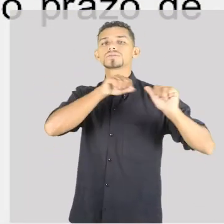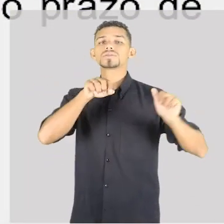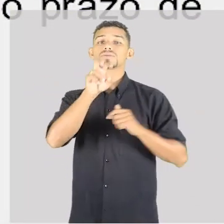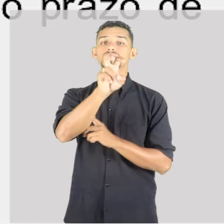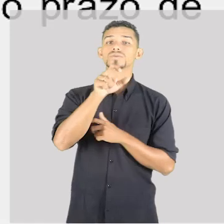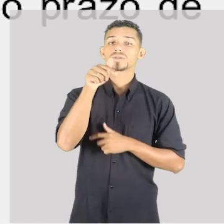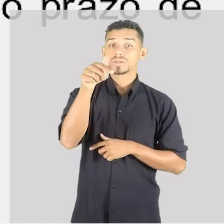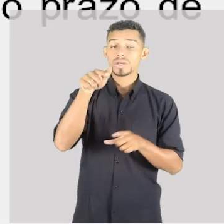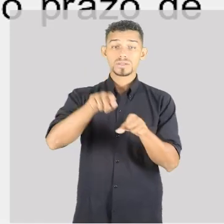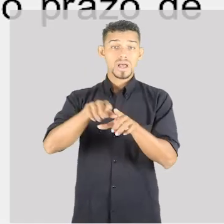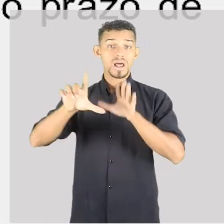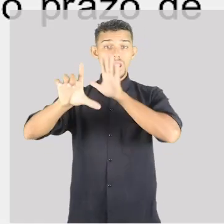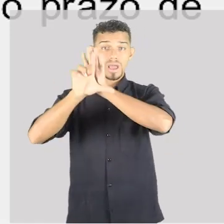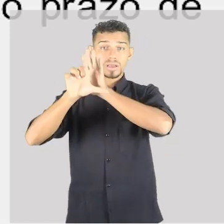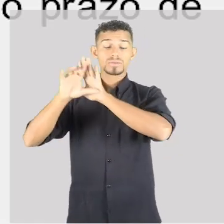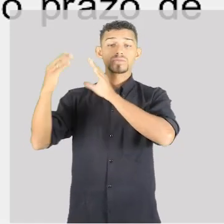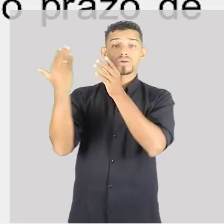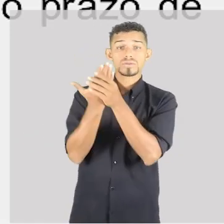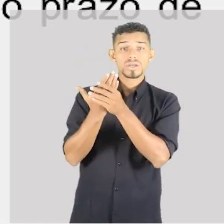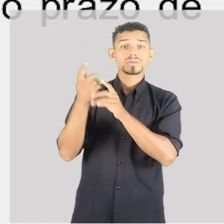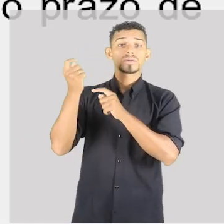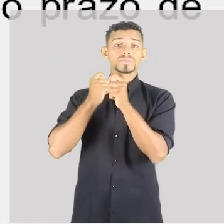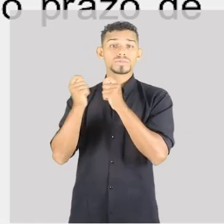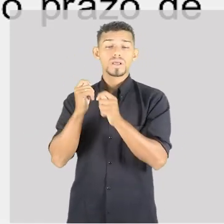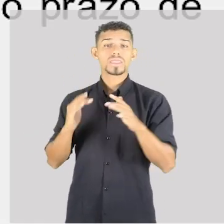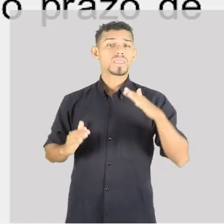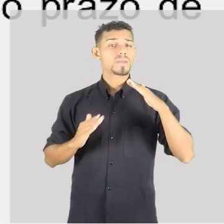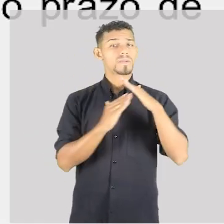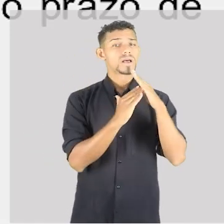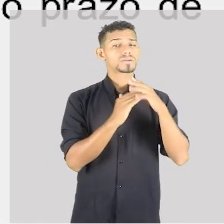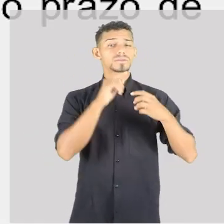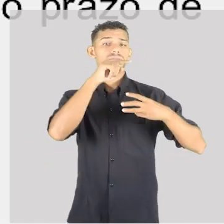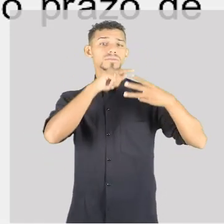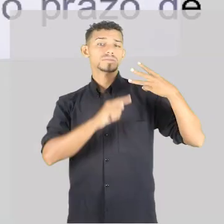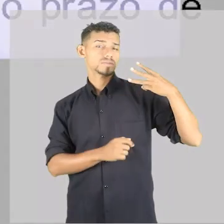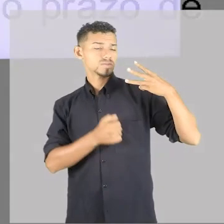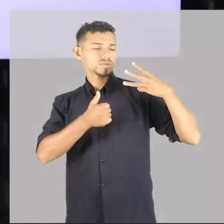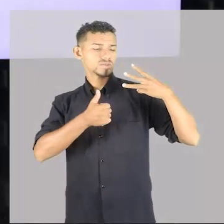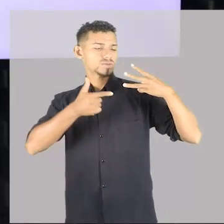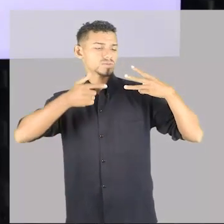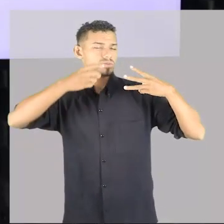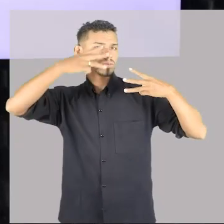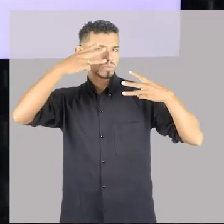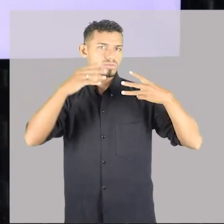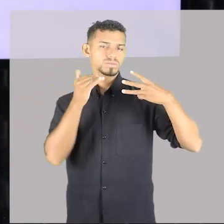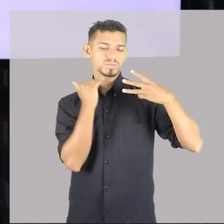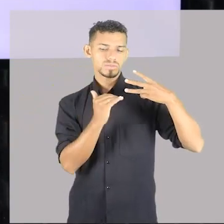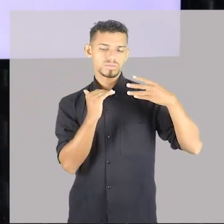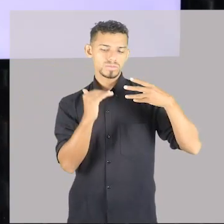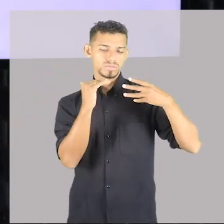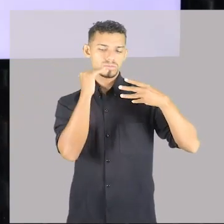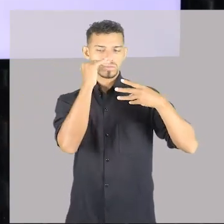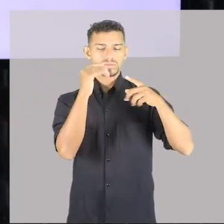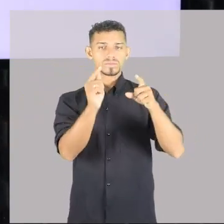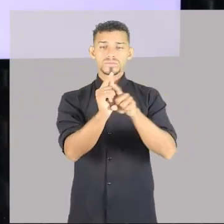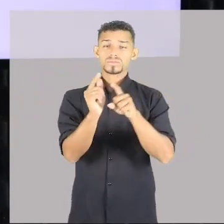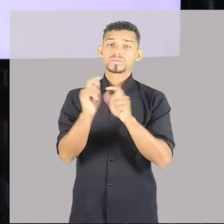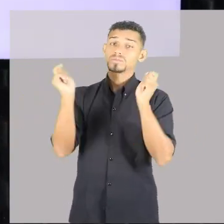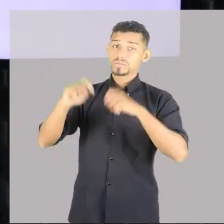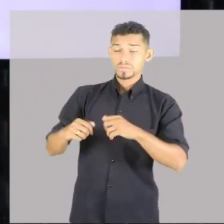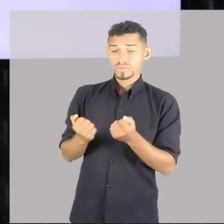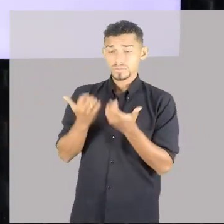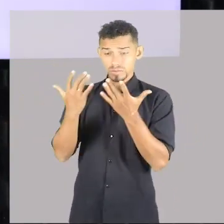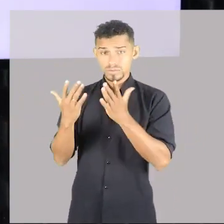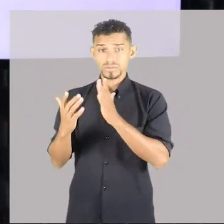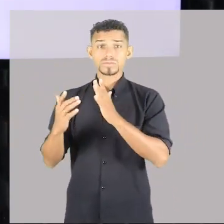Lei de Processo Administrativo, por, no máximo, 3 instâncias administrativas, salvo disposição